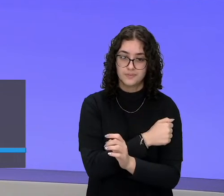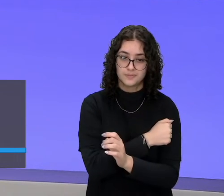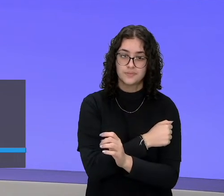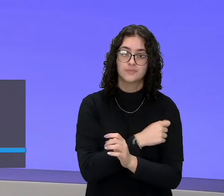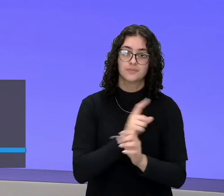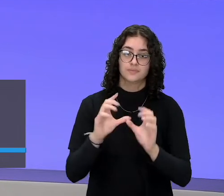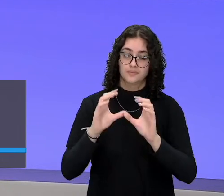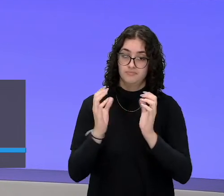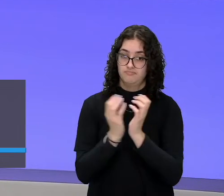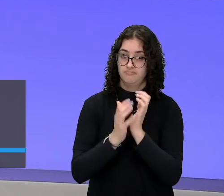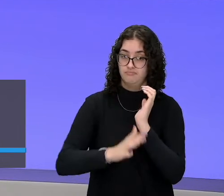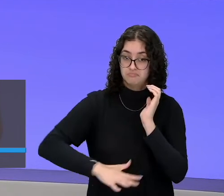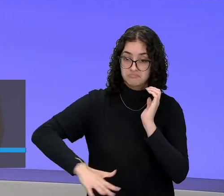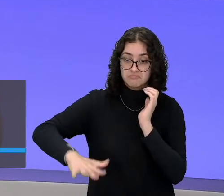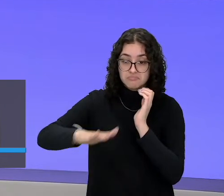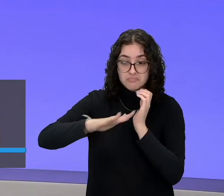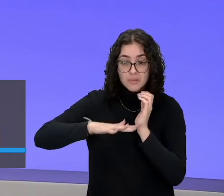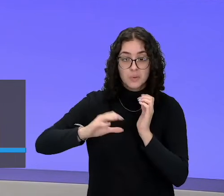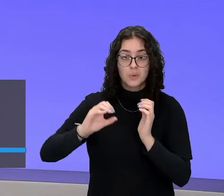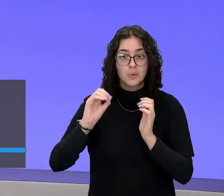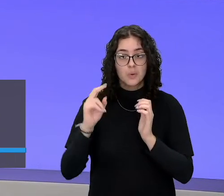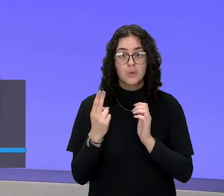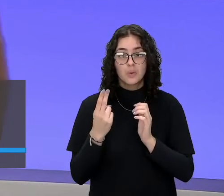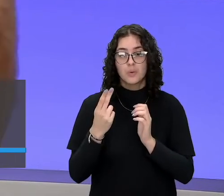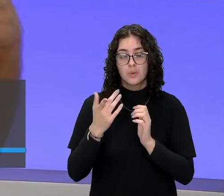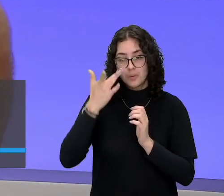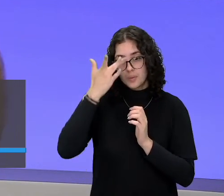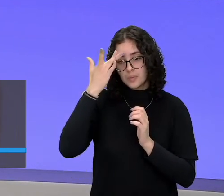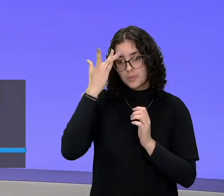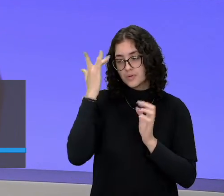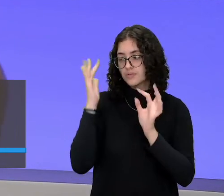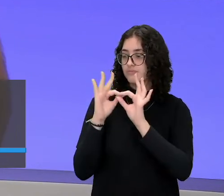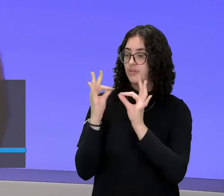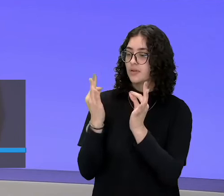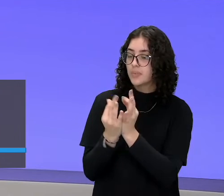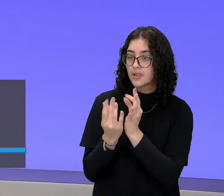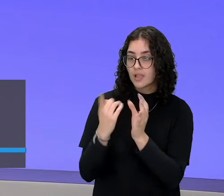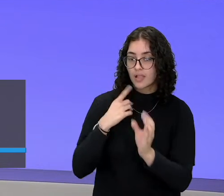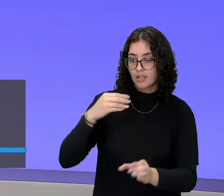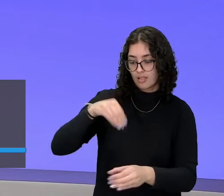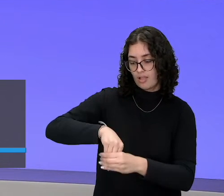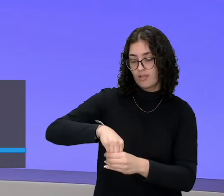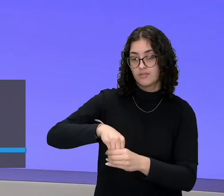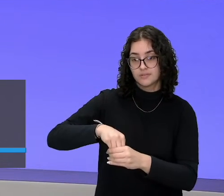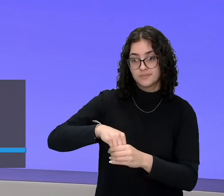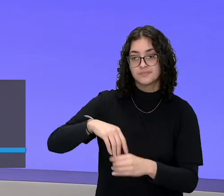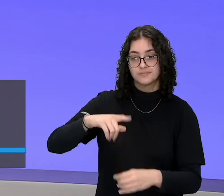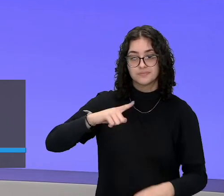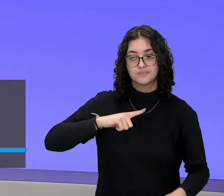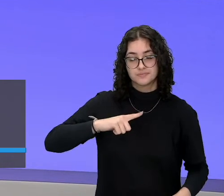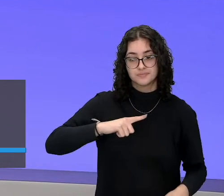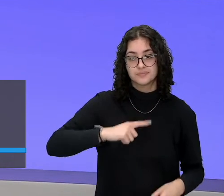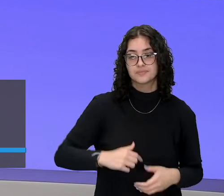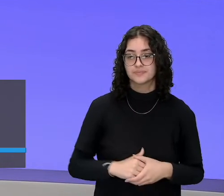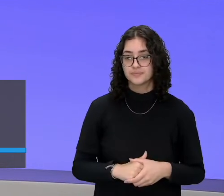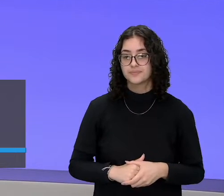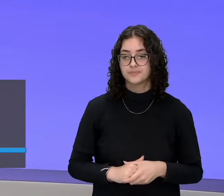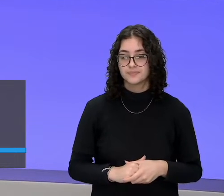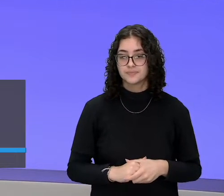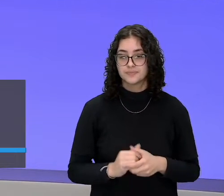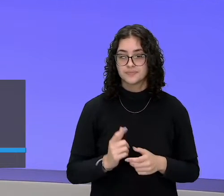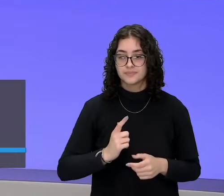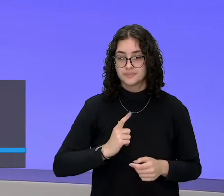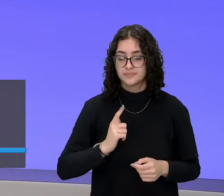dessas comunidades, né? Ou que os seus familiares ainda estão dentro dessas comunidades. A gente tem,